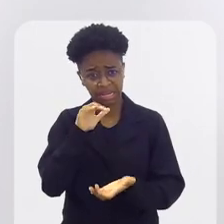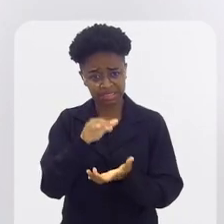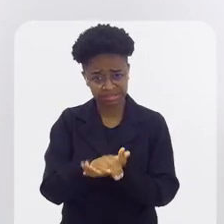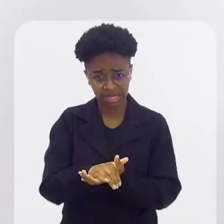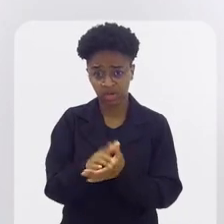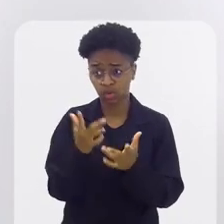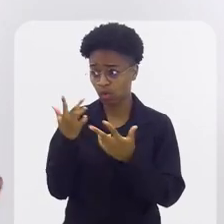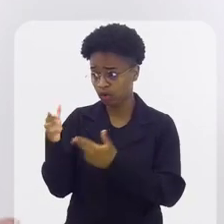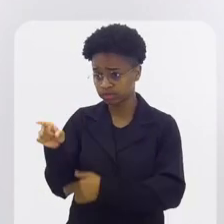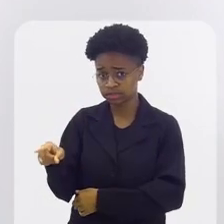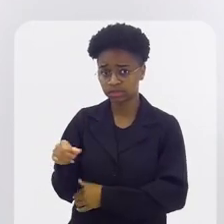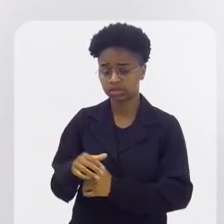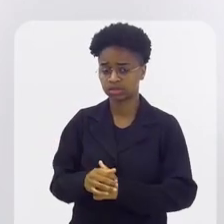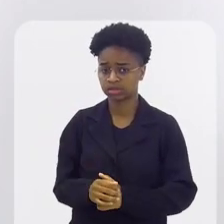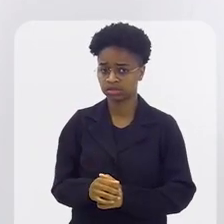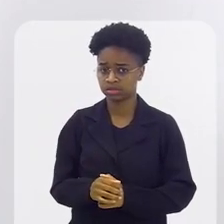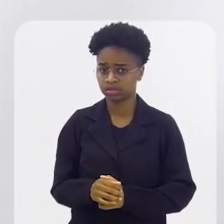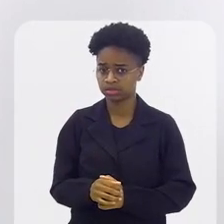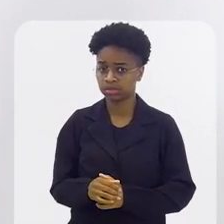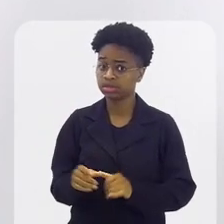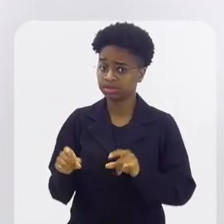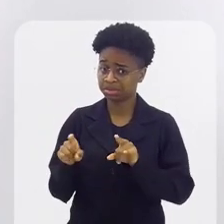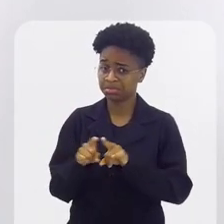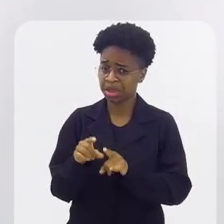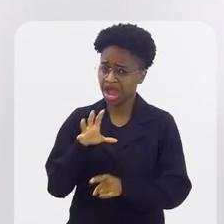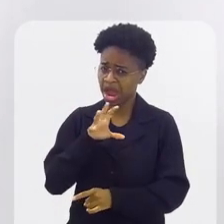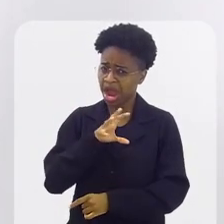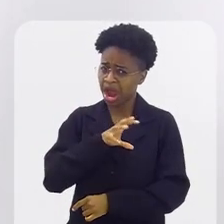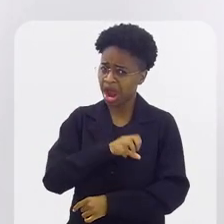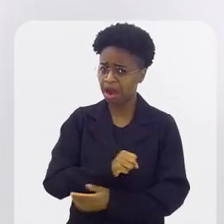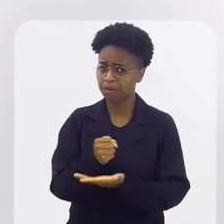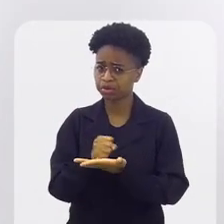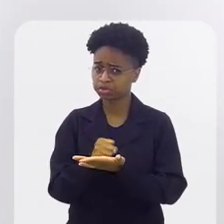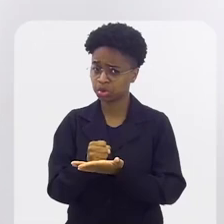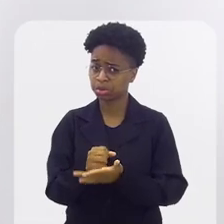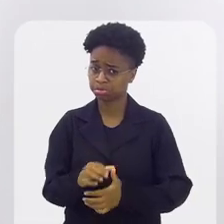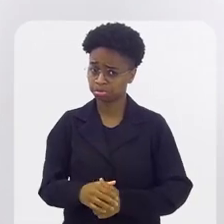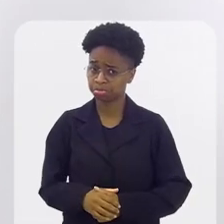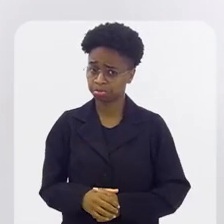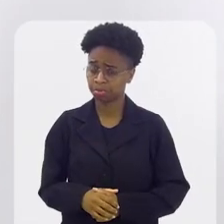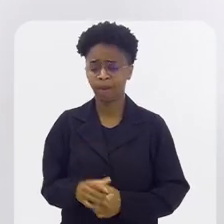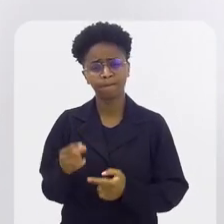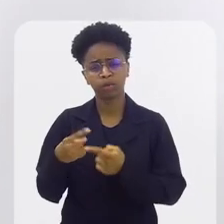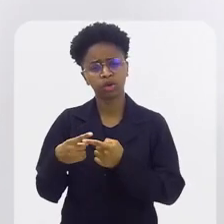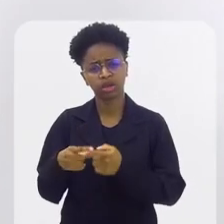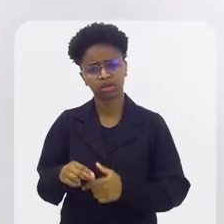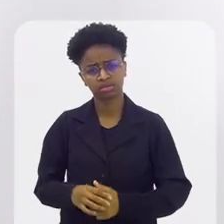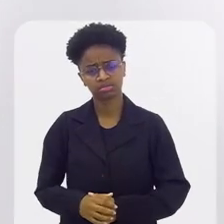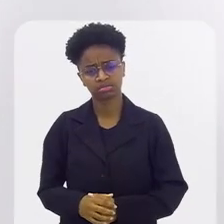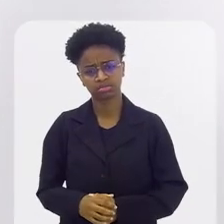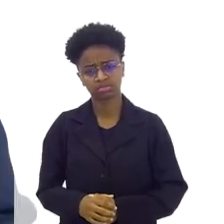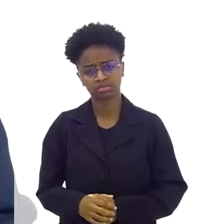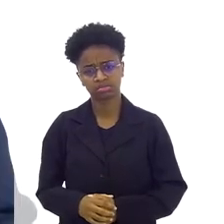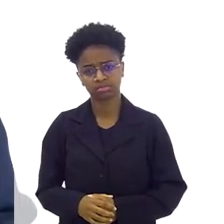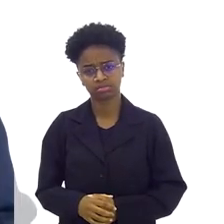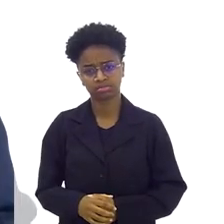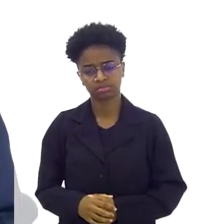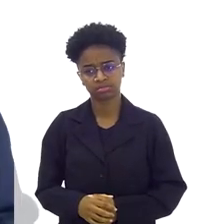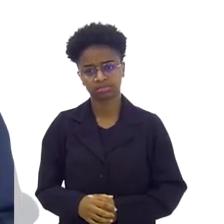mesmo, casados, com filhos como você, e que tem verdadeira paixão pelos jogos. Por que